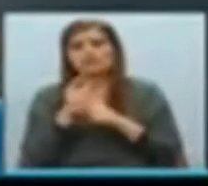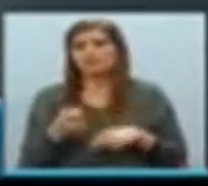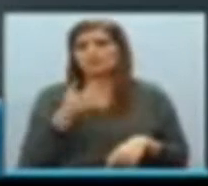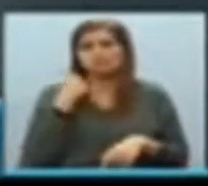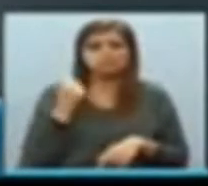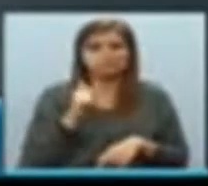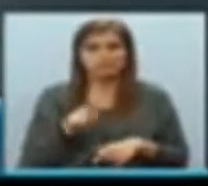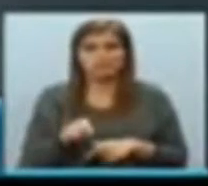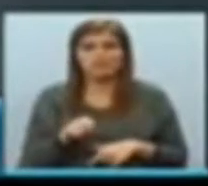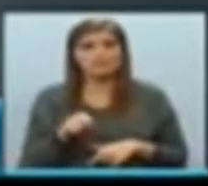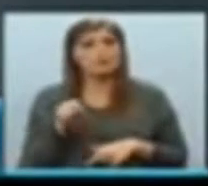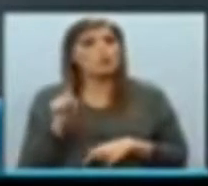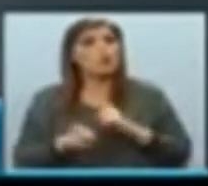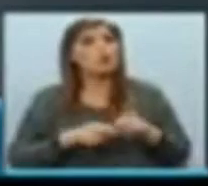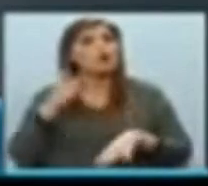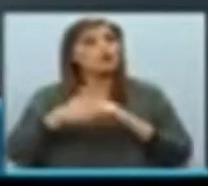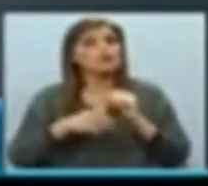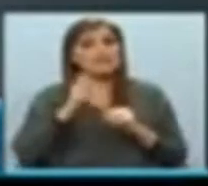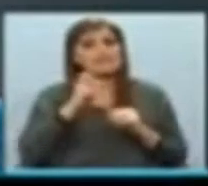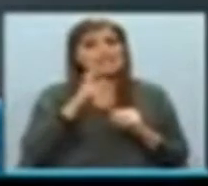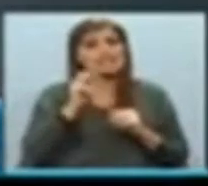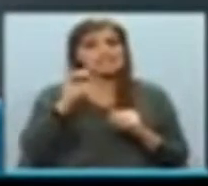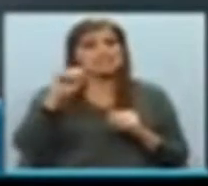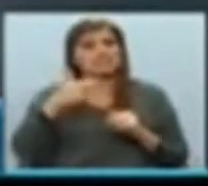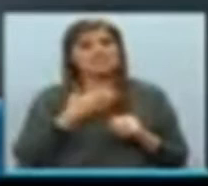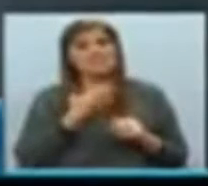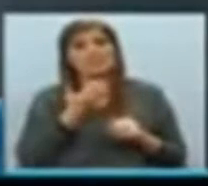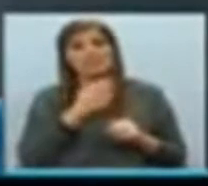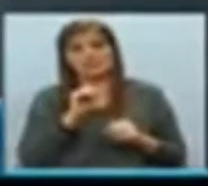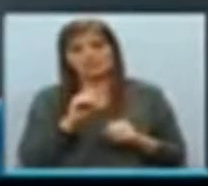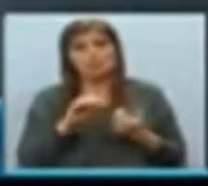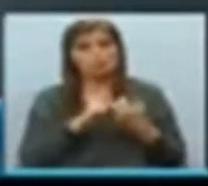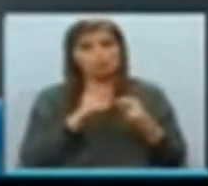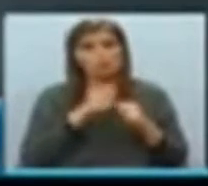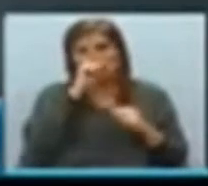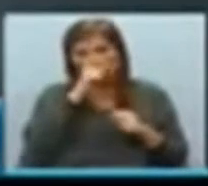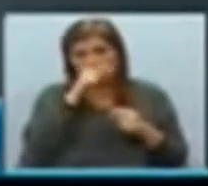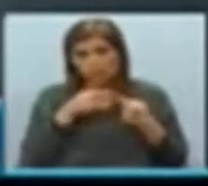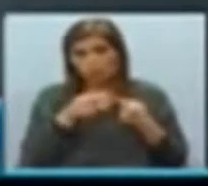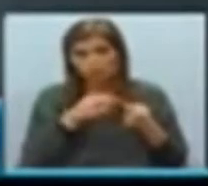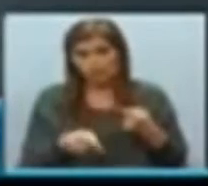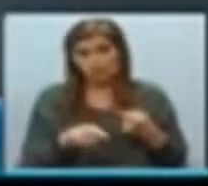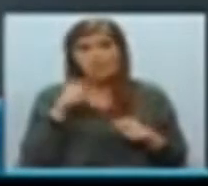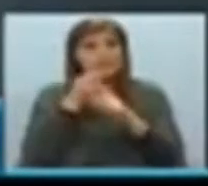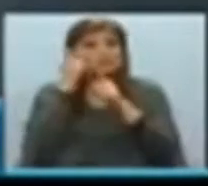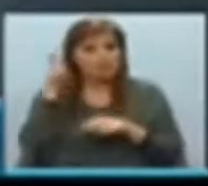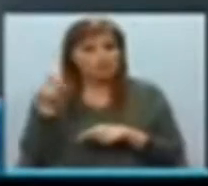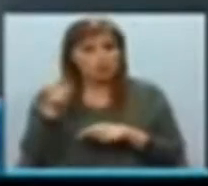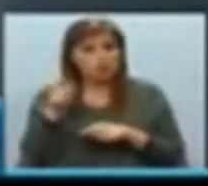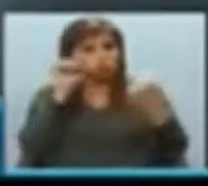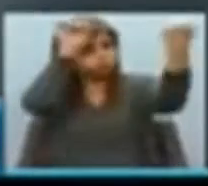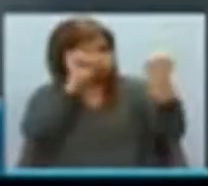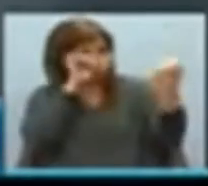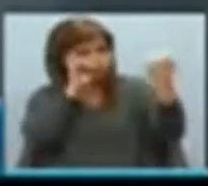aí o que acontece com aliche eu acho que durante a questão dele com salazar daquele período como ele desafiou salas até frente um desafio